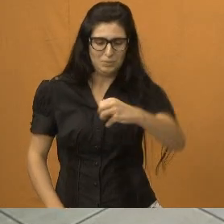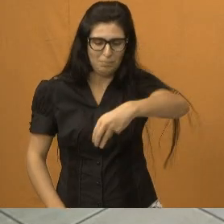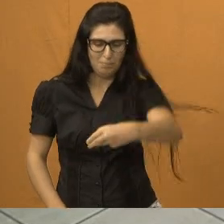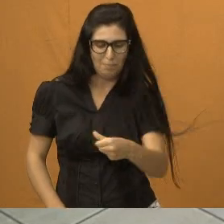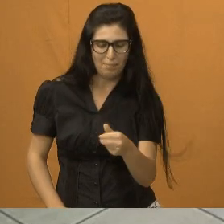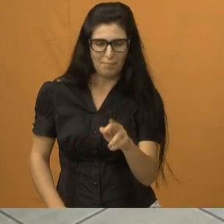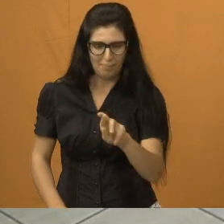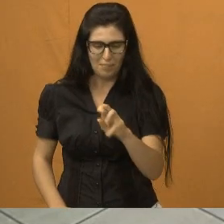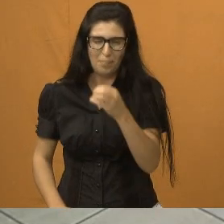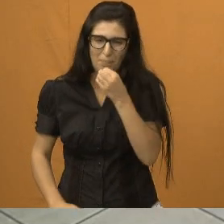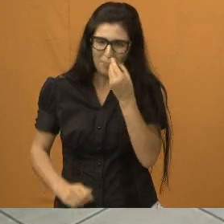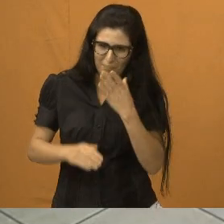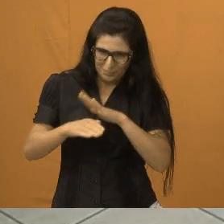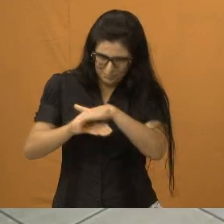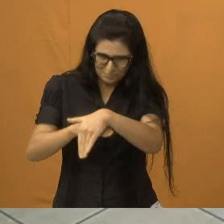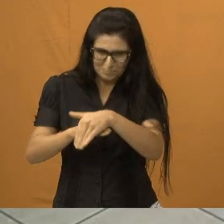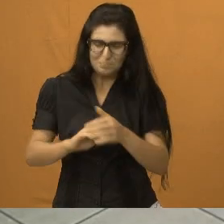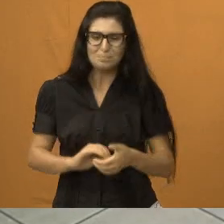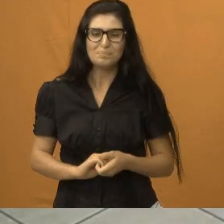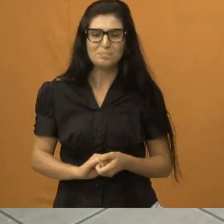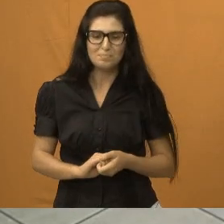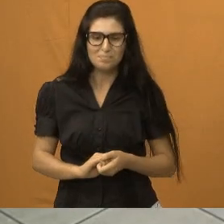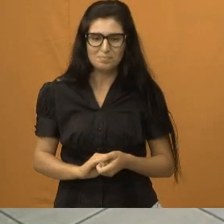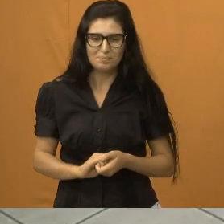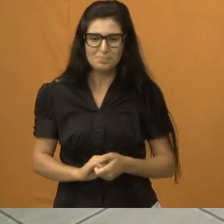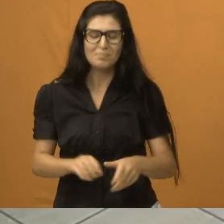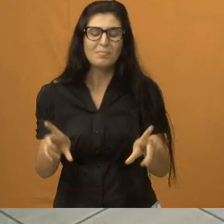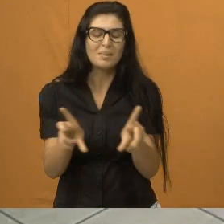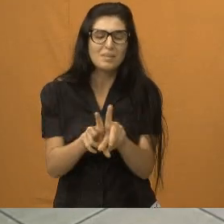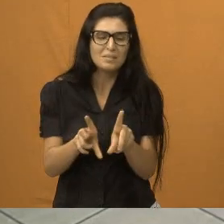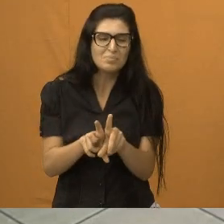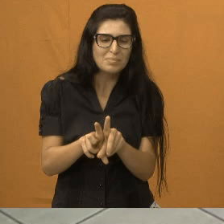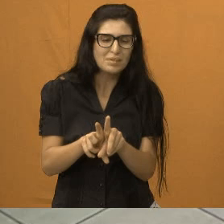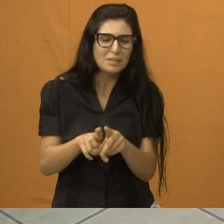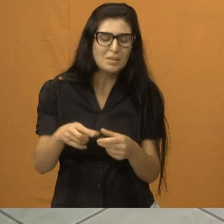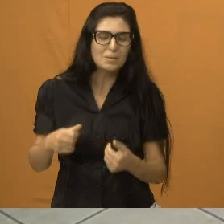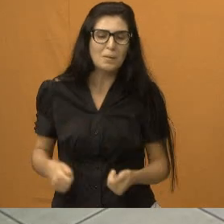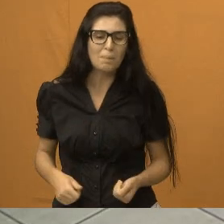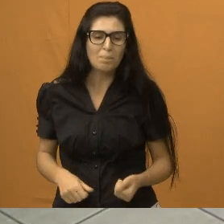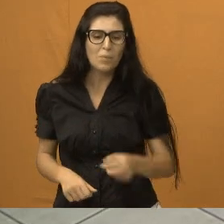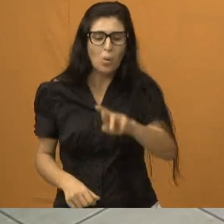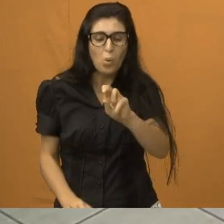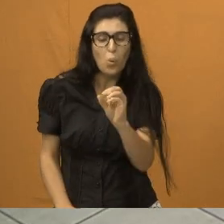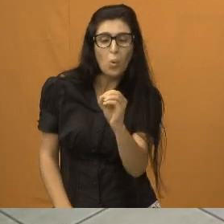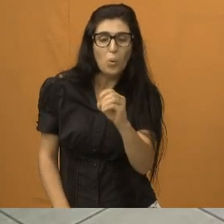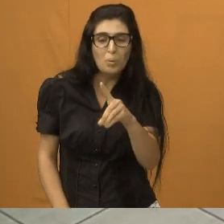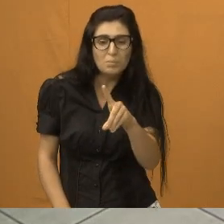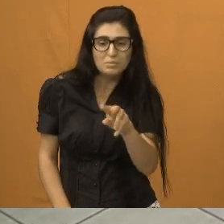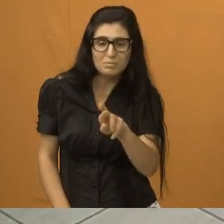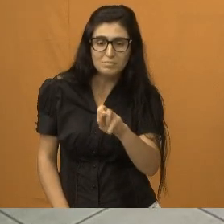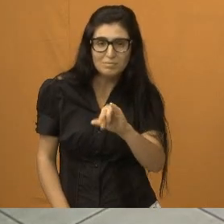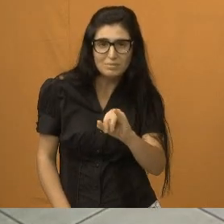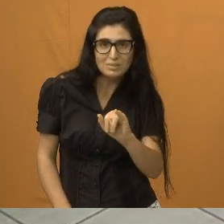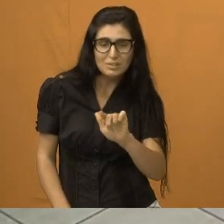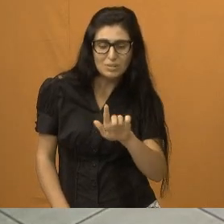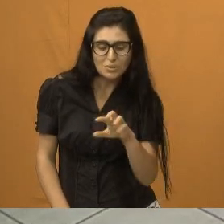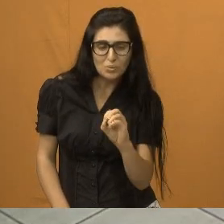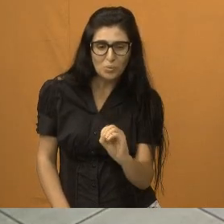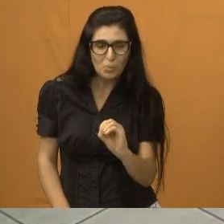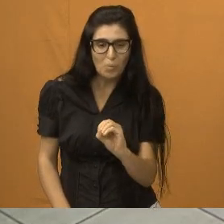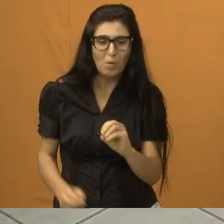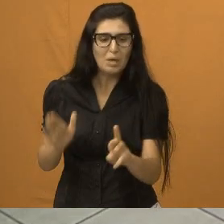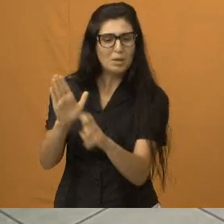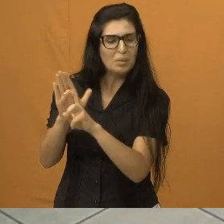Ponciano. Alô? Oi. E o senhor excelentíssimo Rodrigo Salomão, que representa agora a presidência da